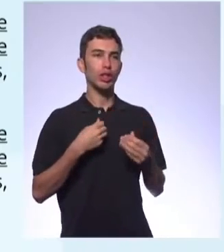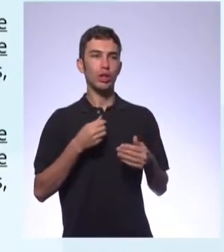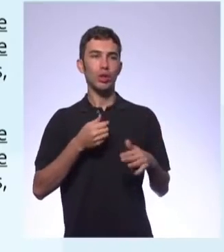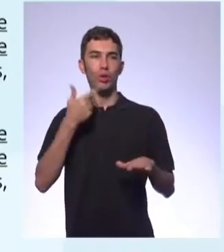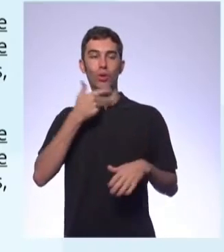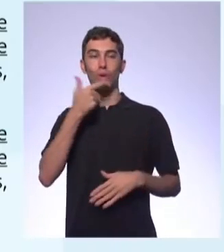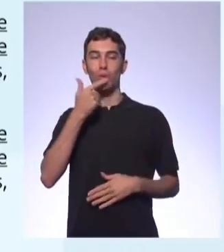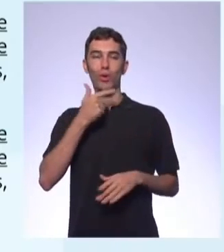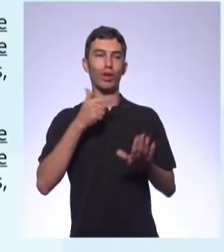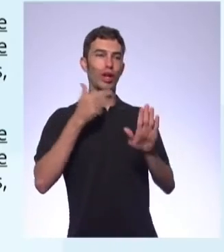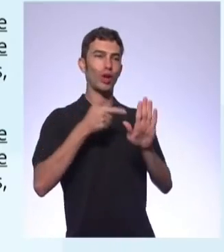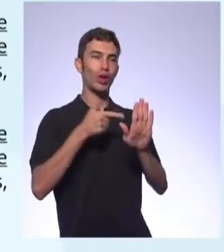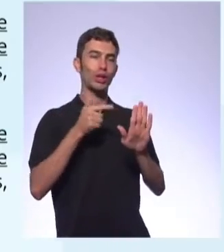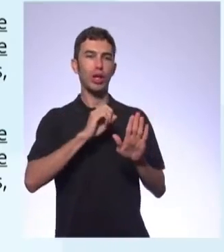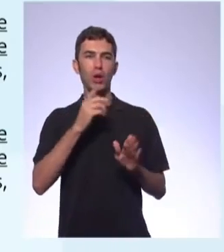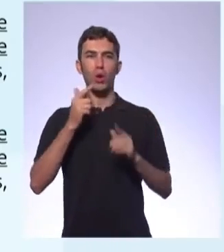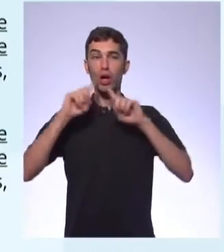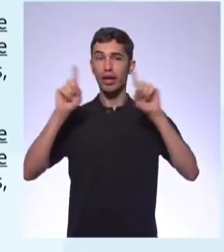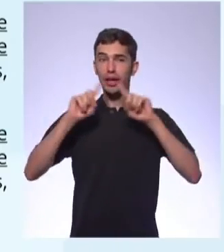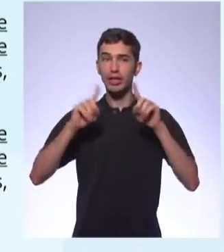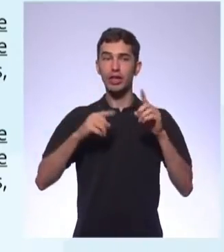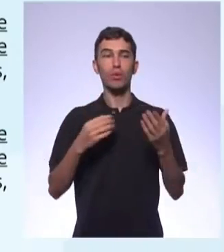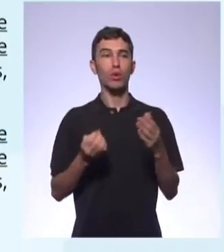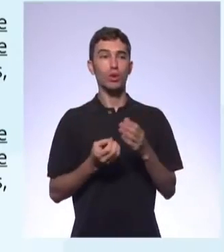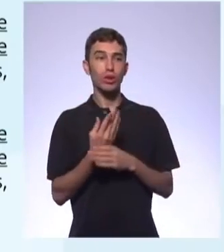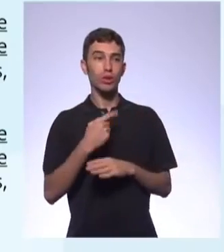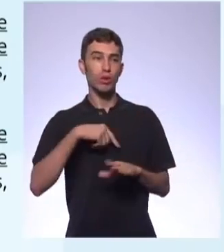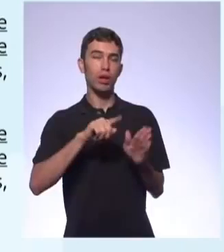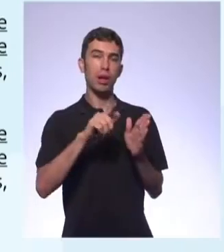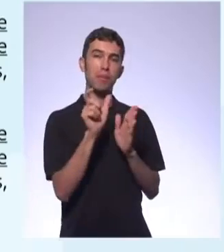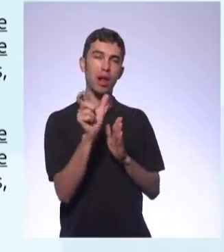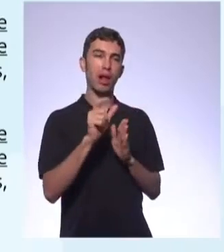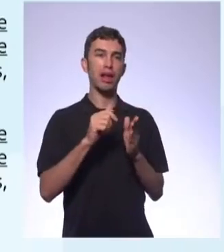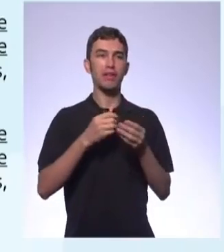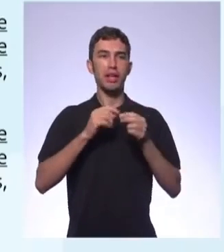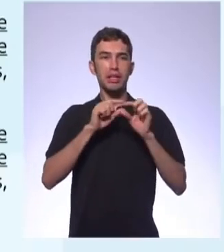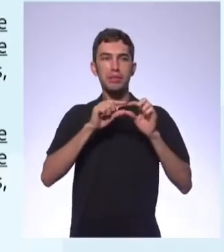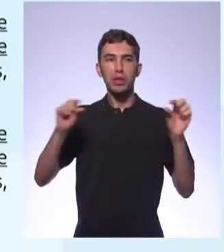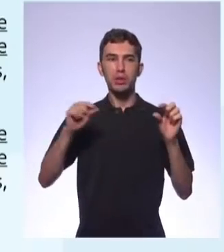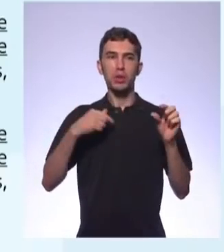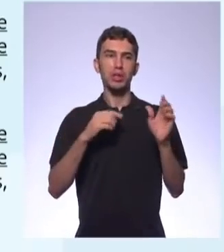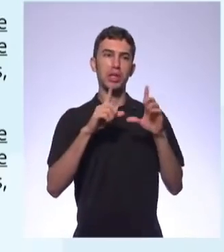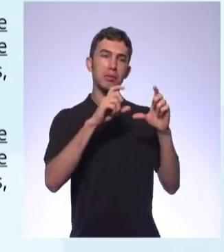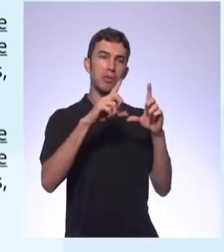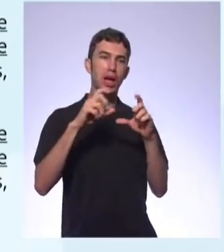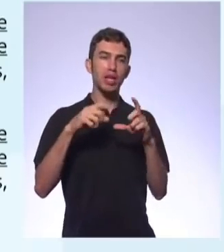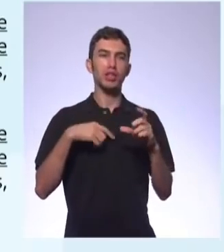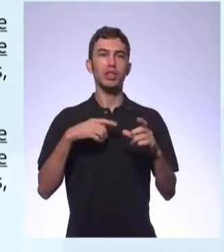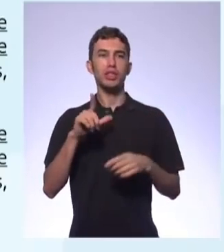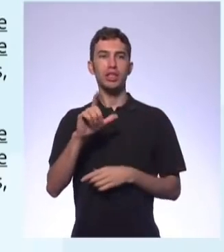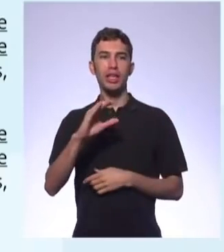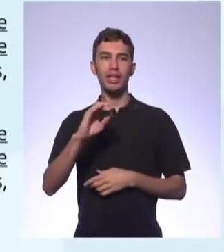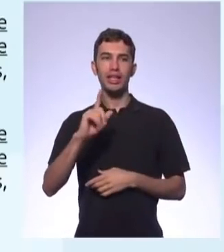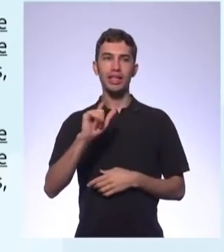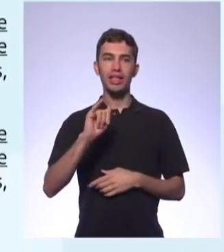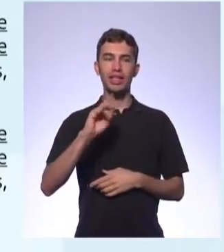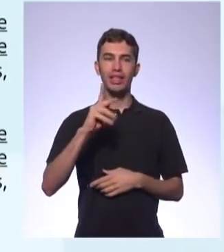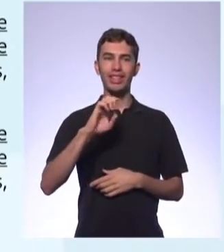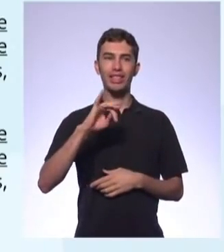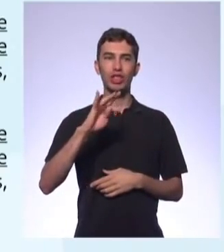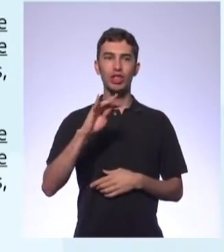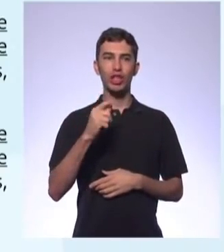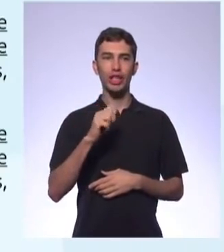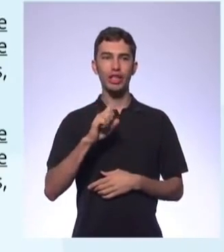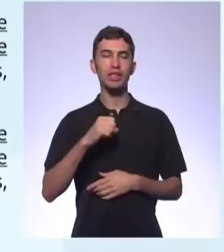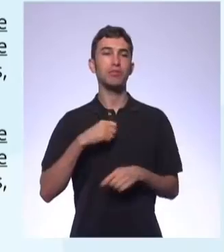ou crítica, produzido pelo uso de palavras, expressões, imagens, clichês, recursos infográficos,